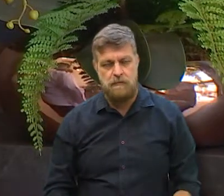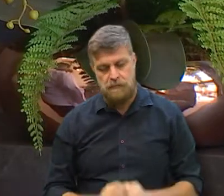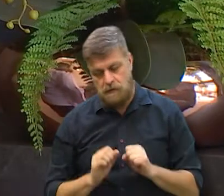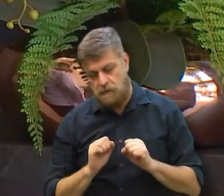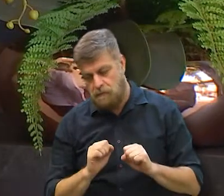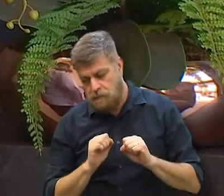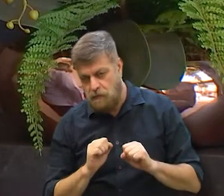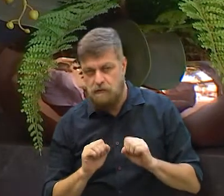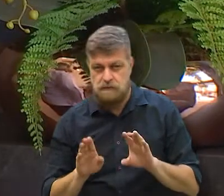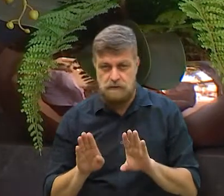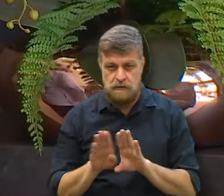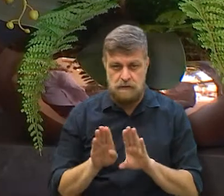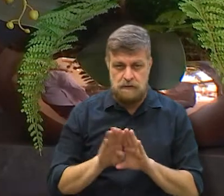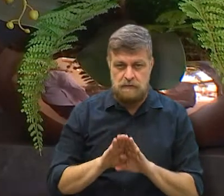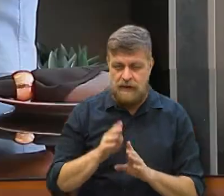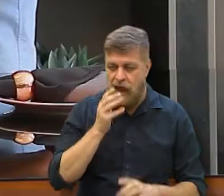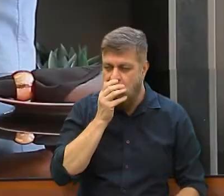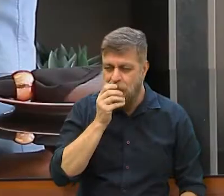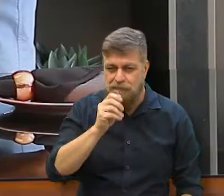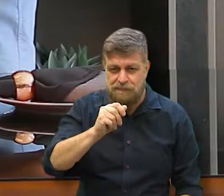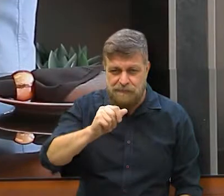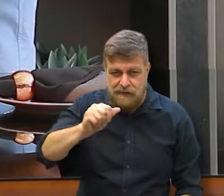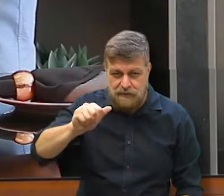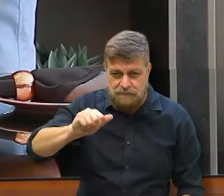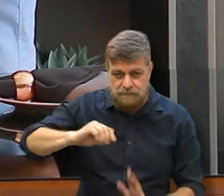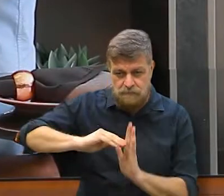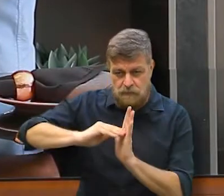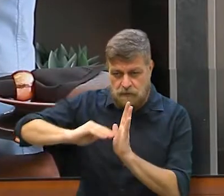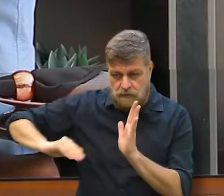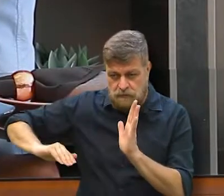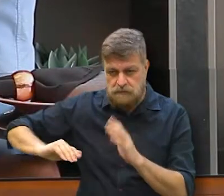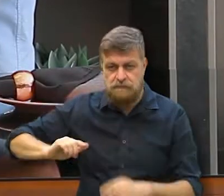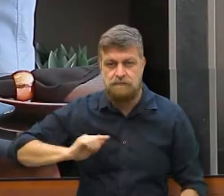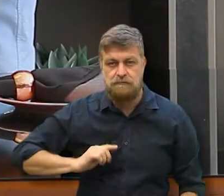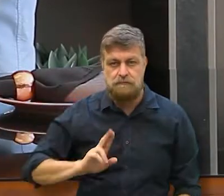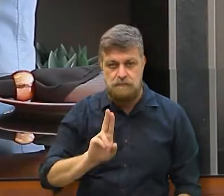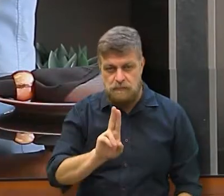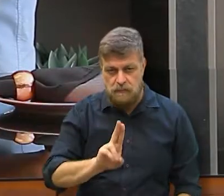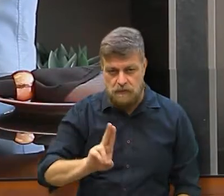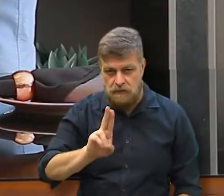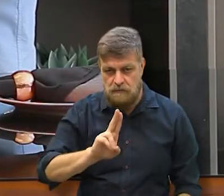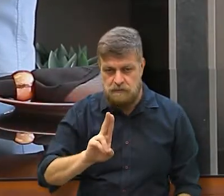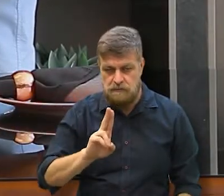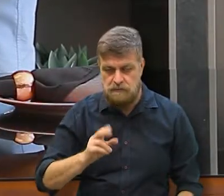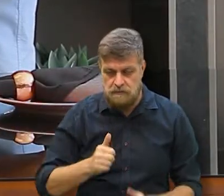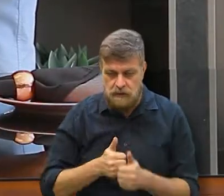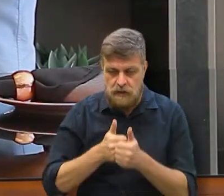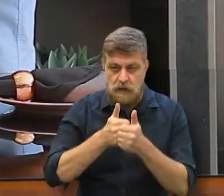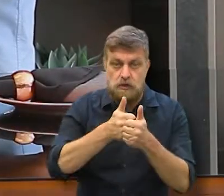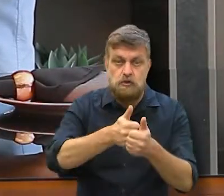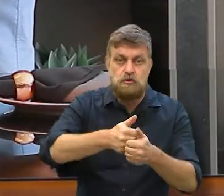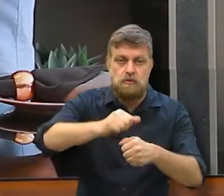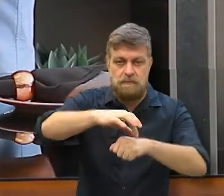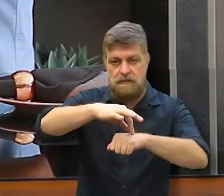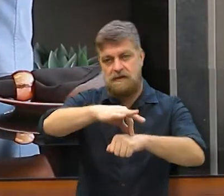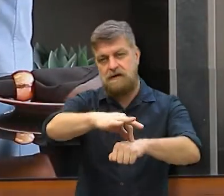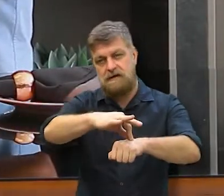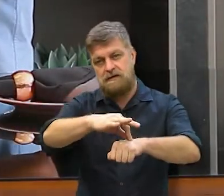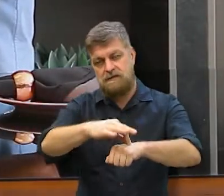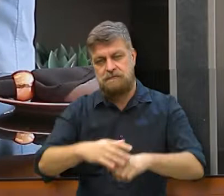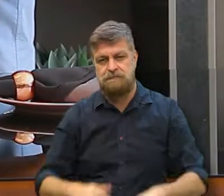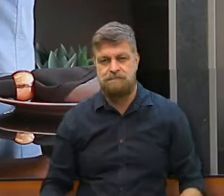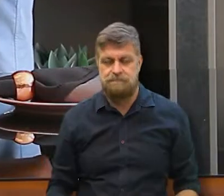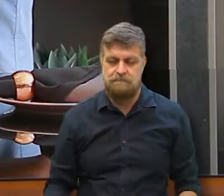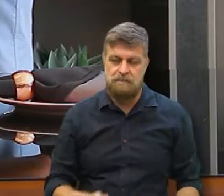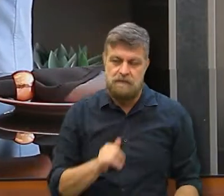Você pode tirar o limão, aquecer e usar ele de acompanhamento de uma carne, por